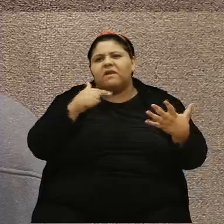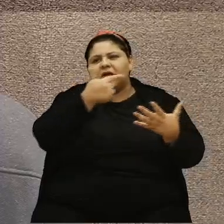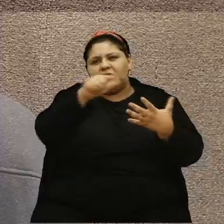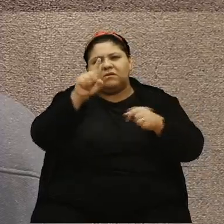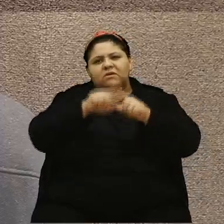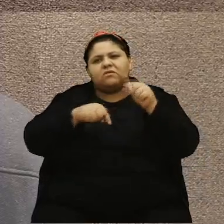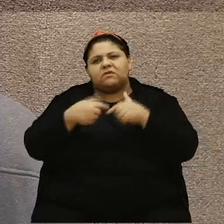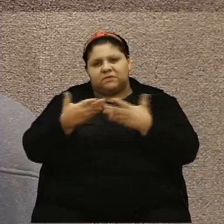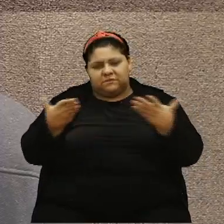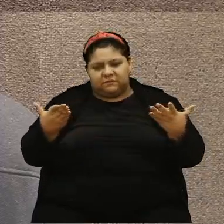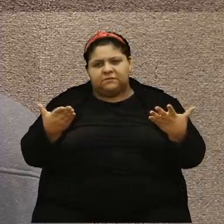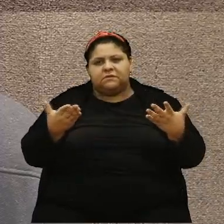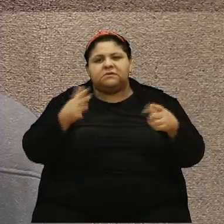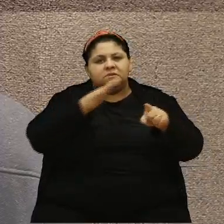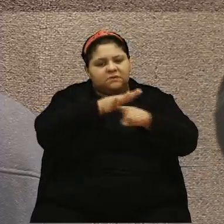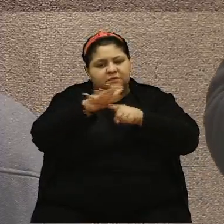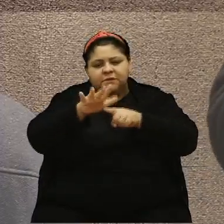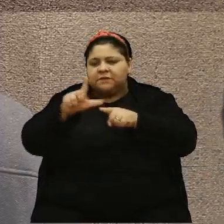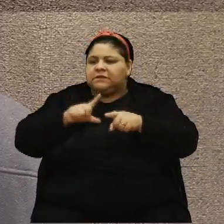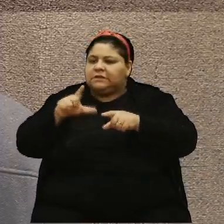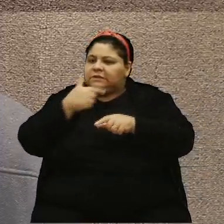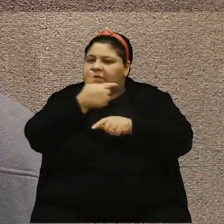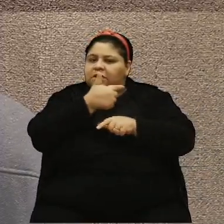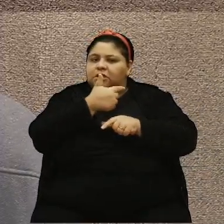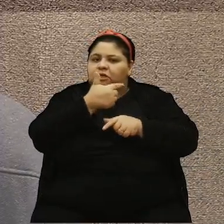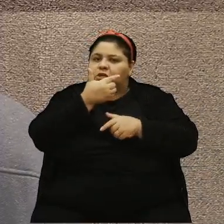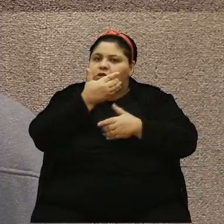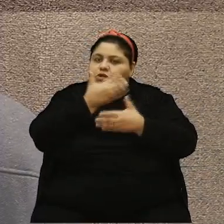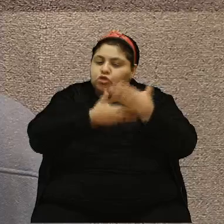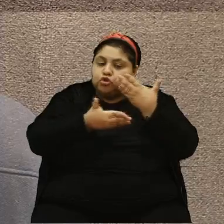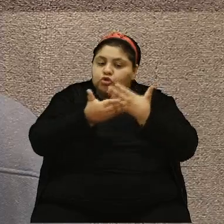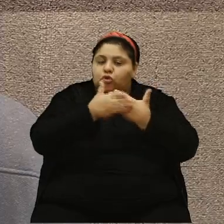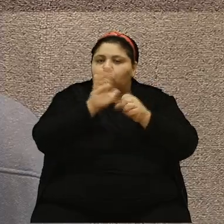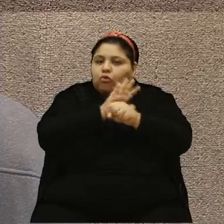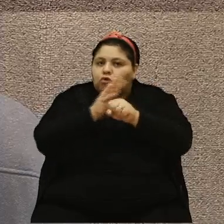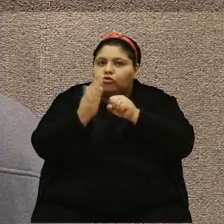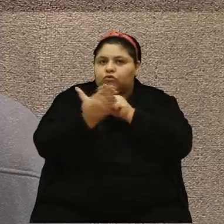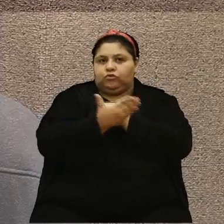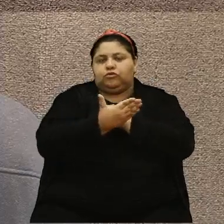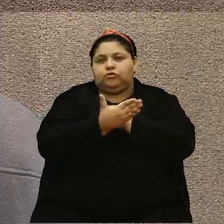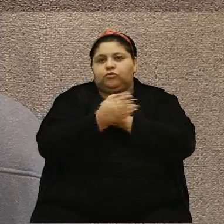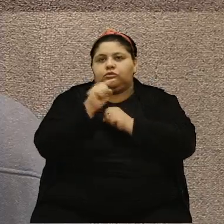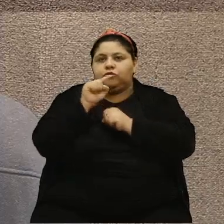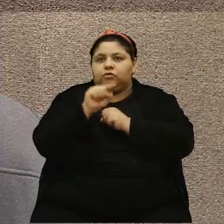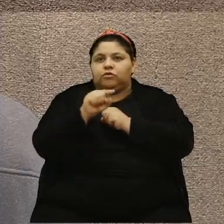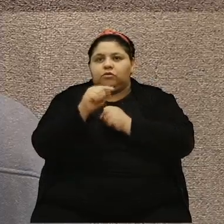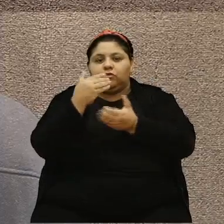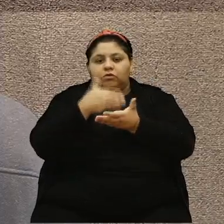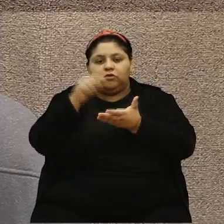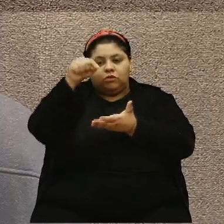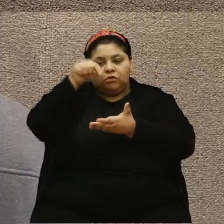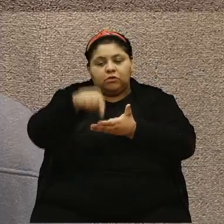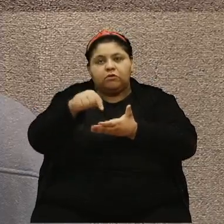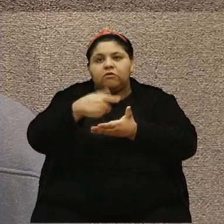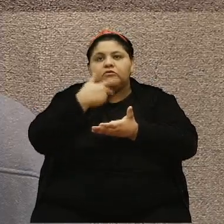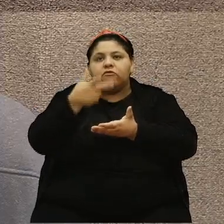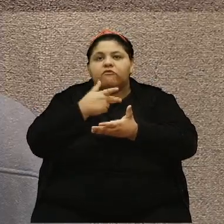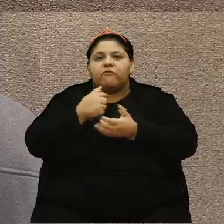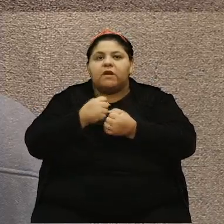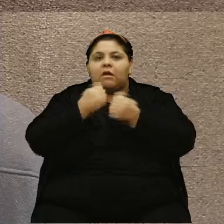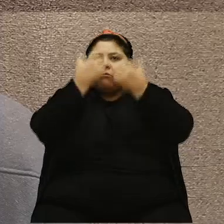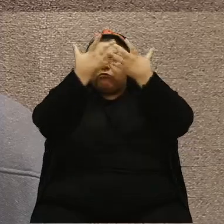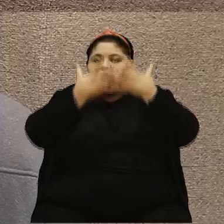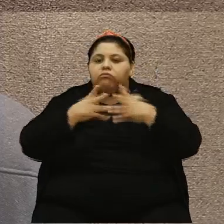pessoal? Demandas existem em todos os bairros. Todos os bairros. E se o secretário viesse aqui fazer uma prestação de